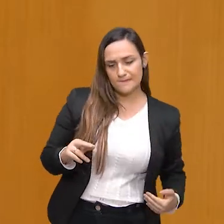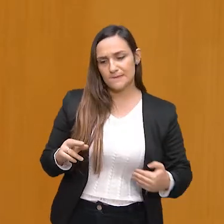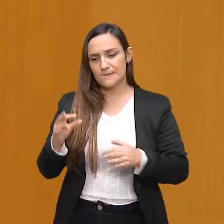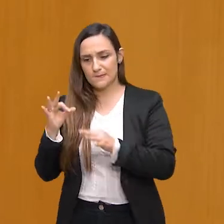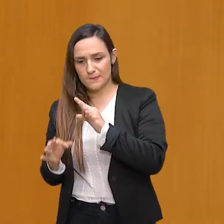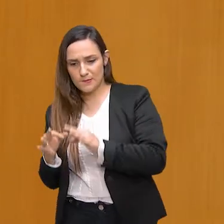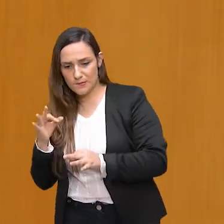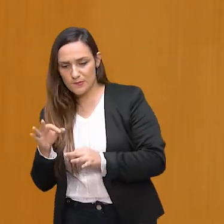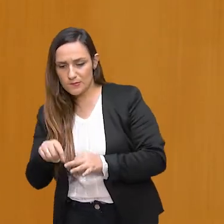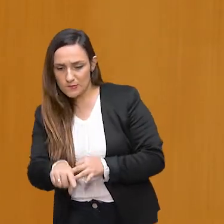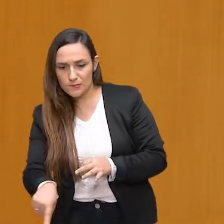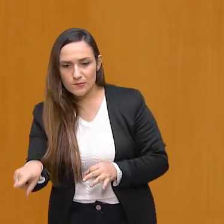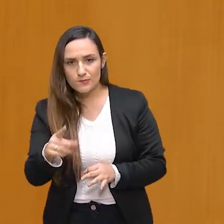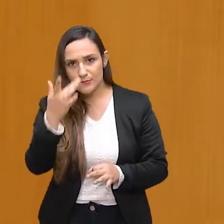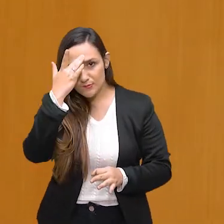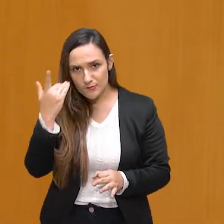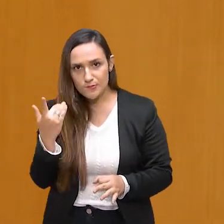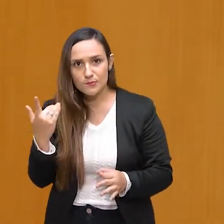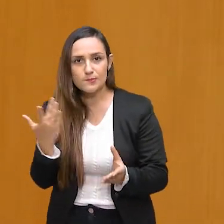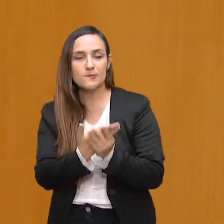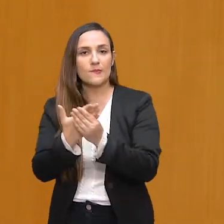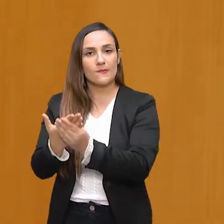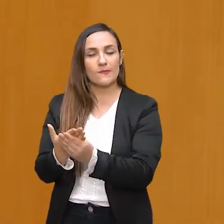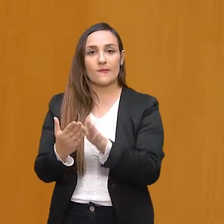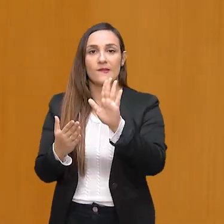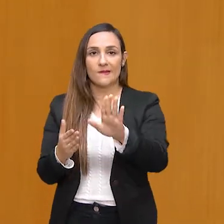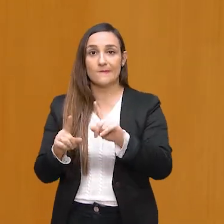juiz e as partes no processo. Já o